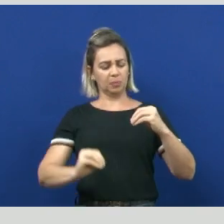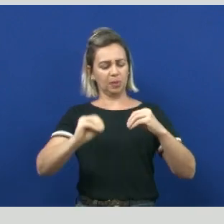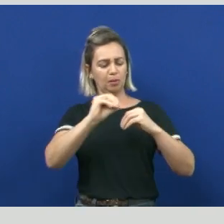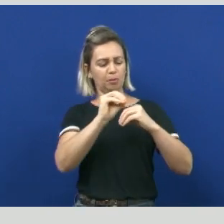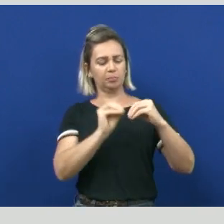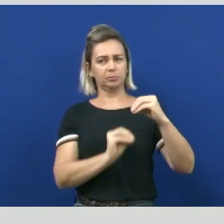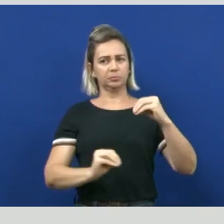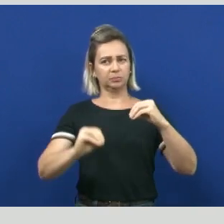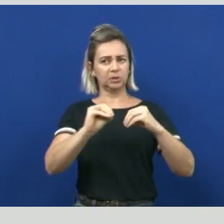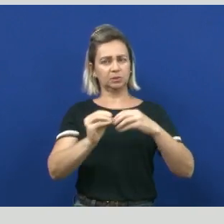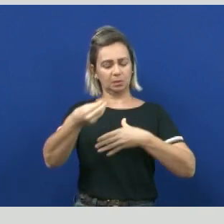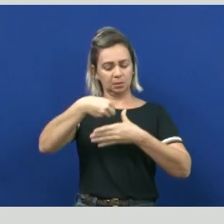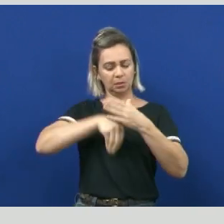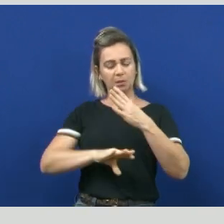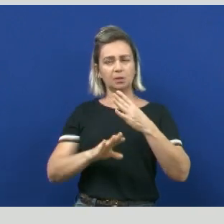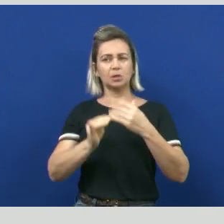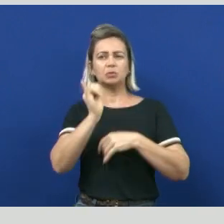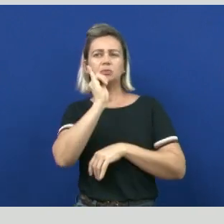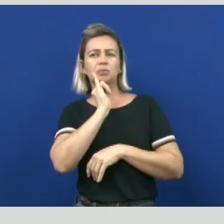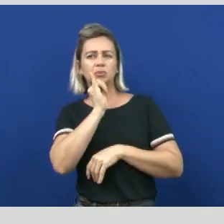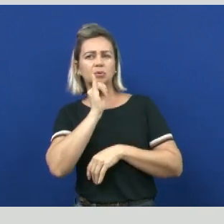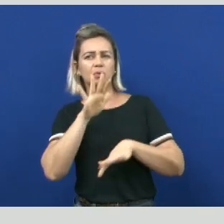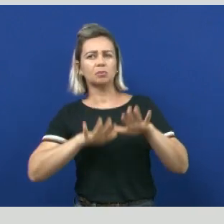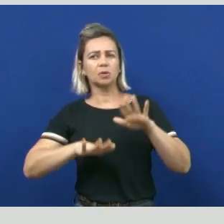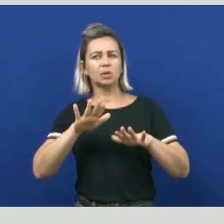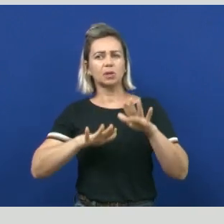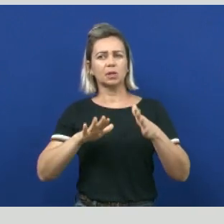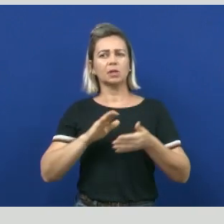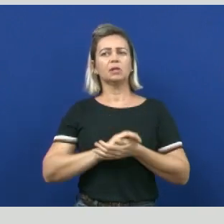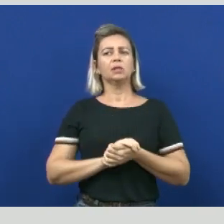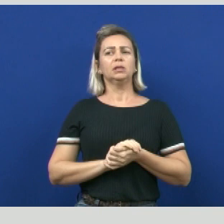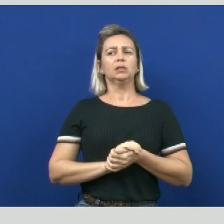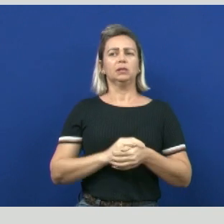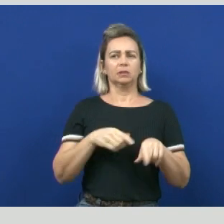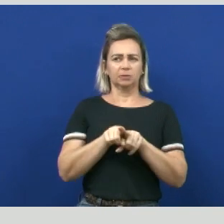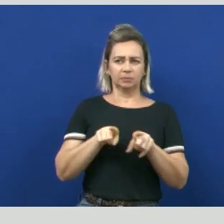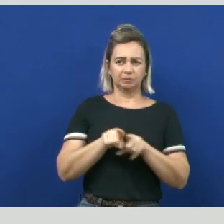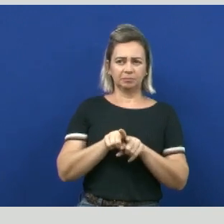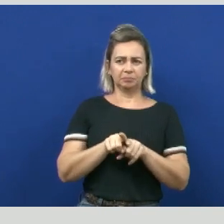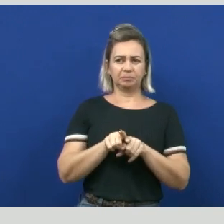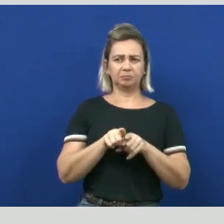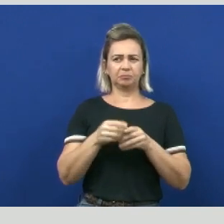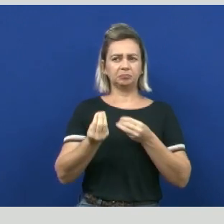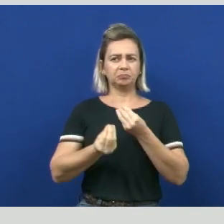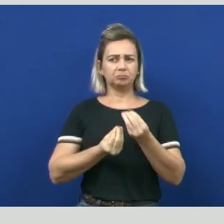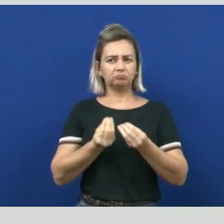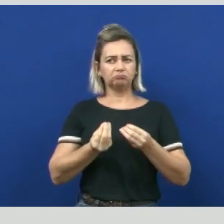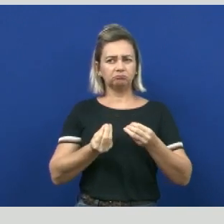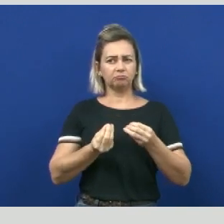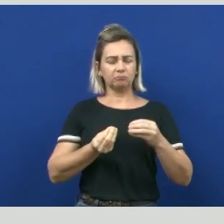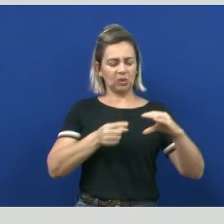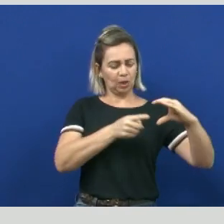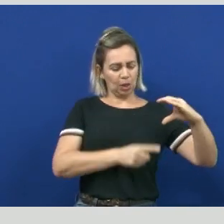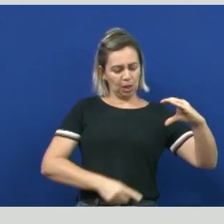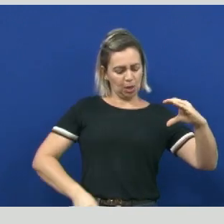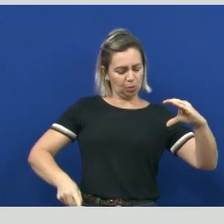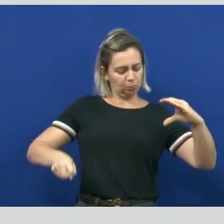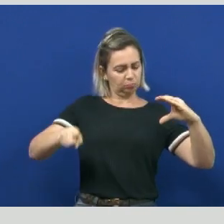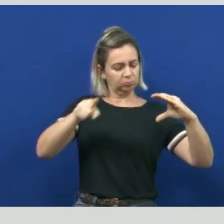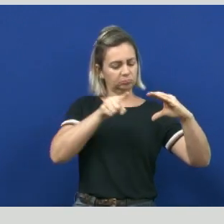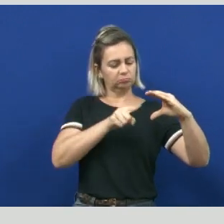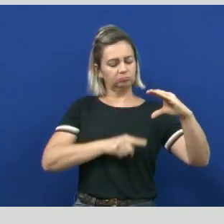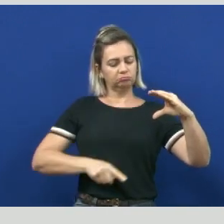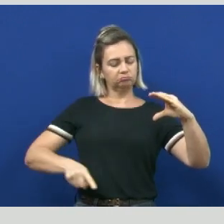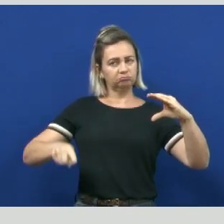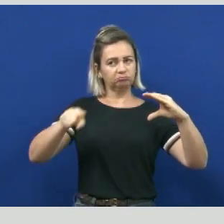estruturas, dentre elas eu coloquei o exemplo de organelas, né? As organelas você encontra formando uma célula, as células se agrupam